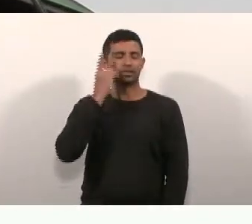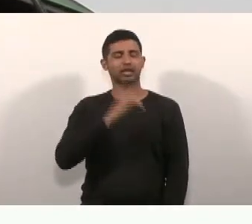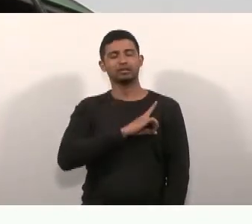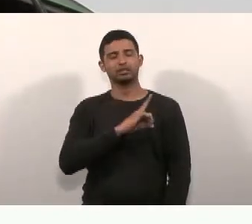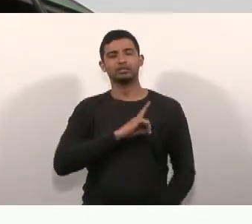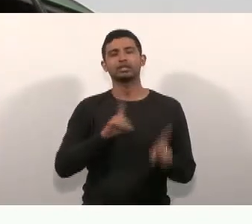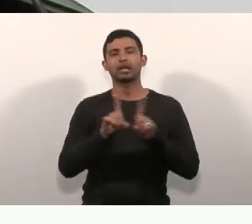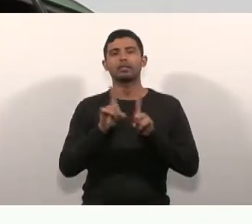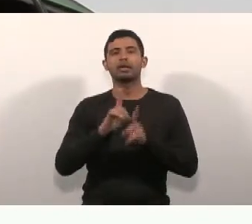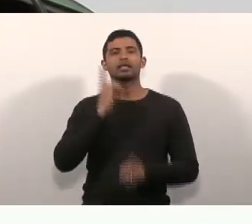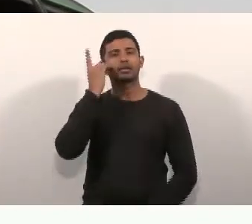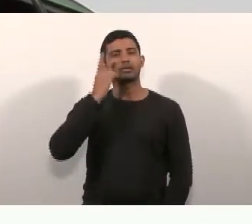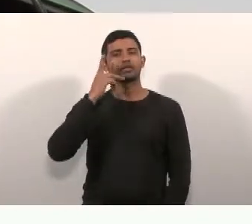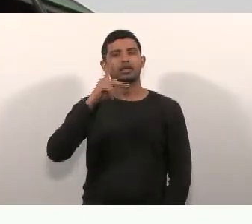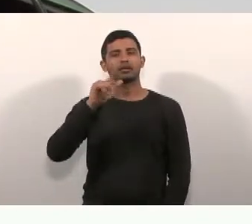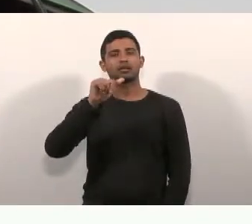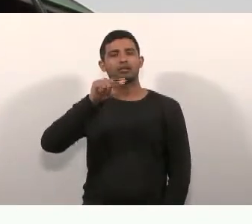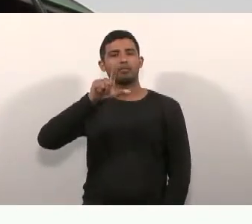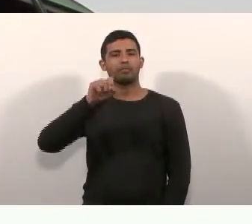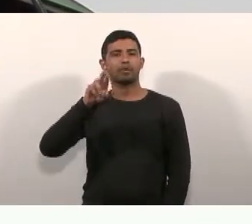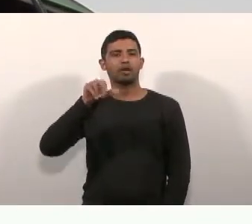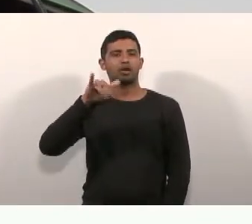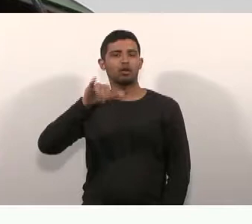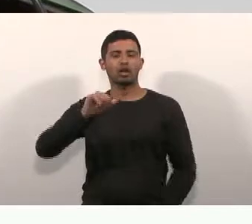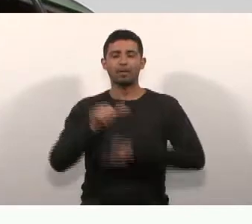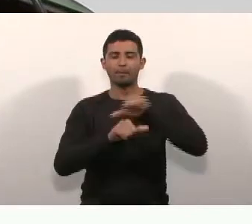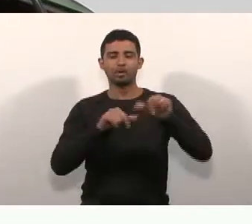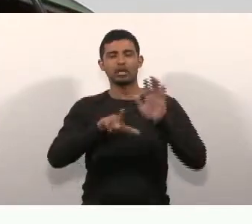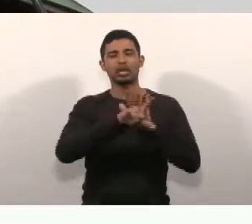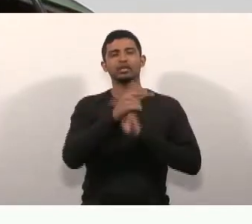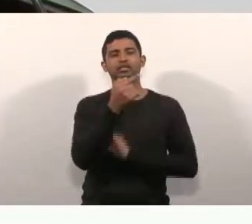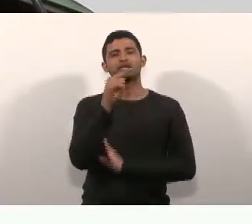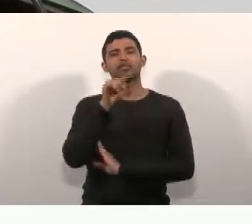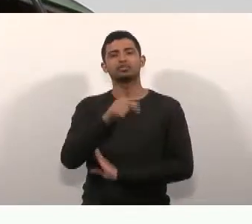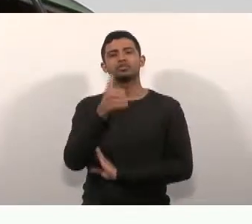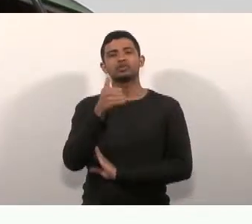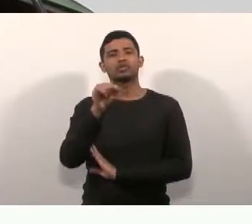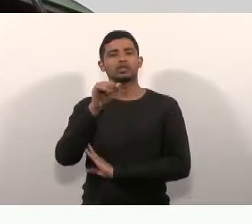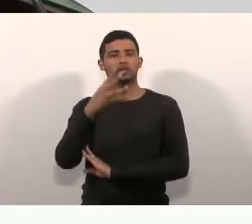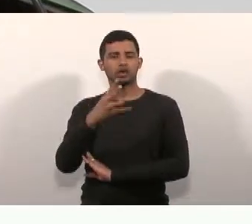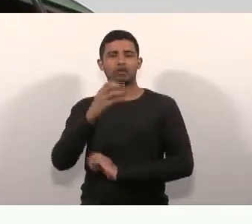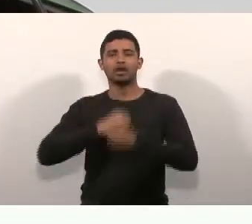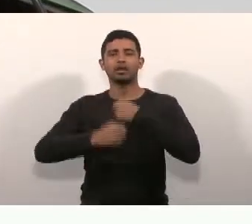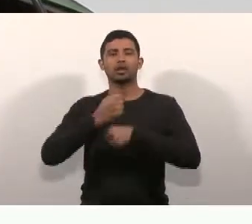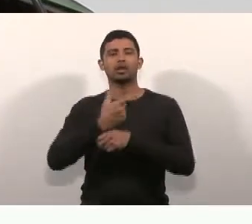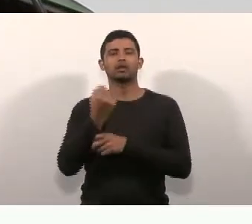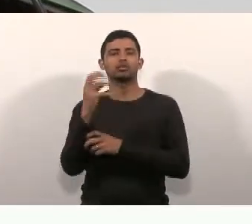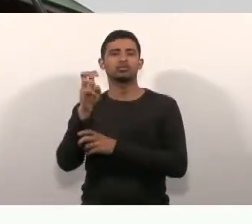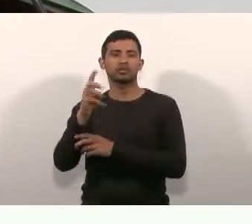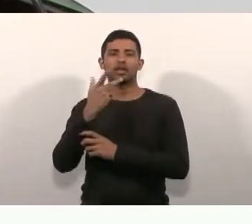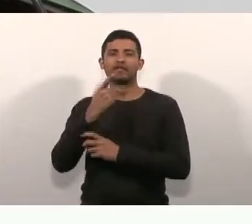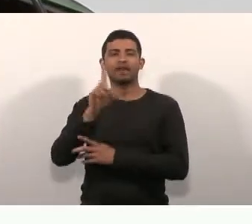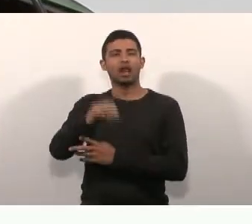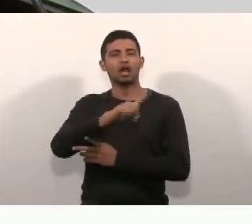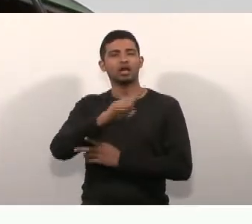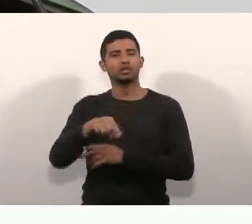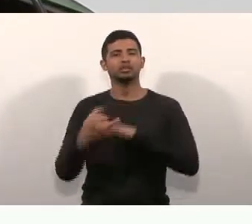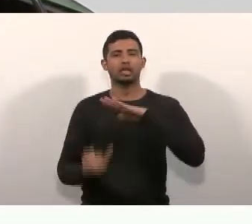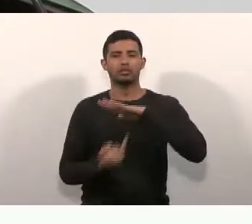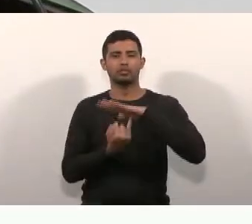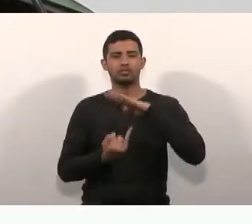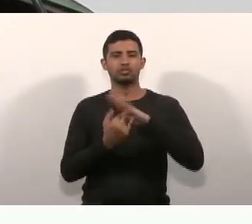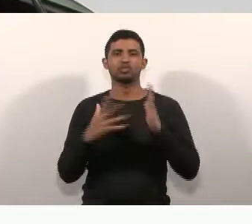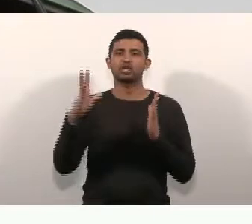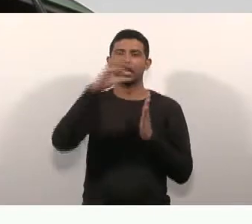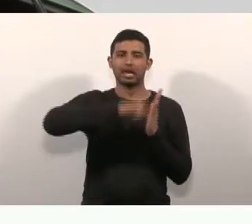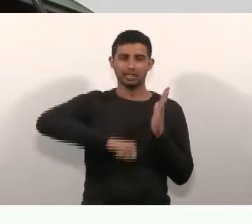Paulo Ramos, que altera a lei 7.184 de 2015, que dispõe sobre o cancelamento da inscrição no